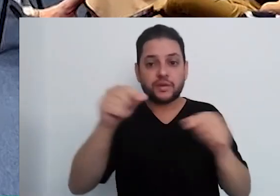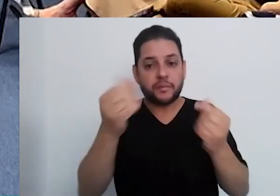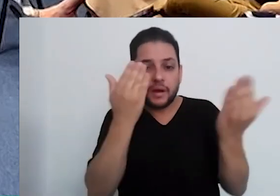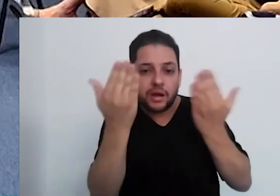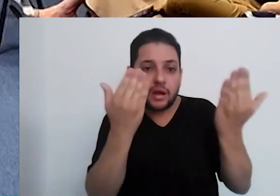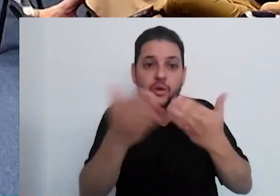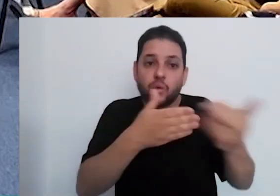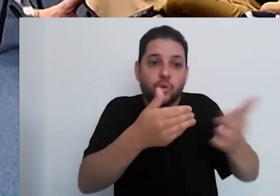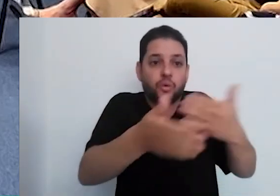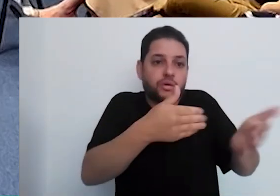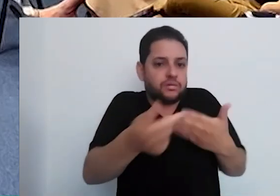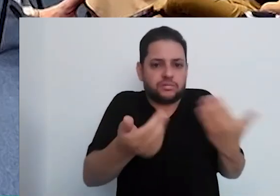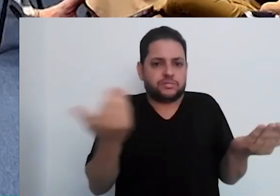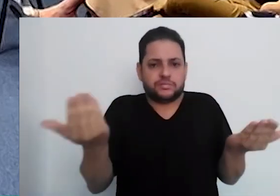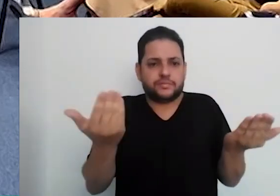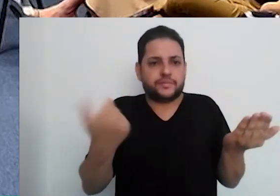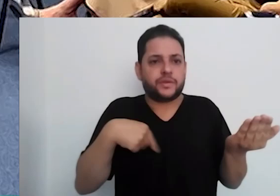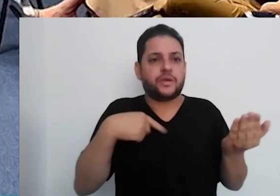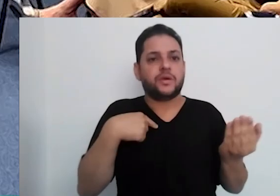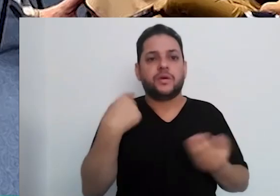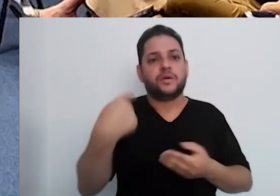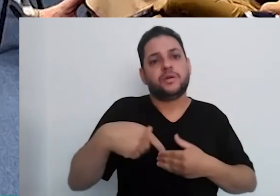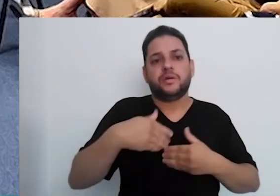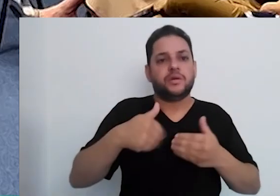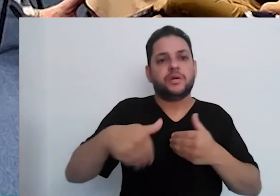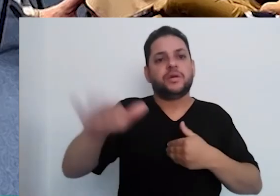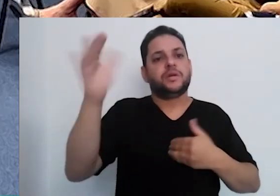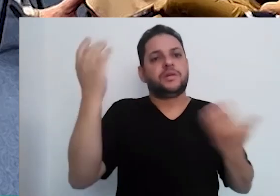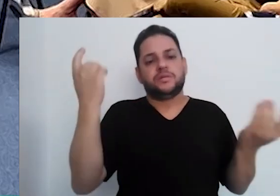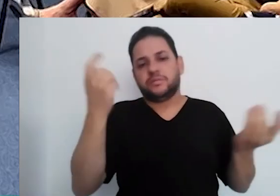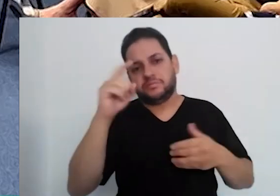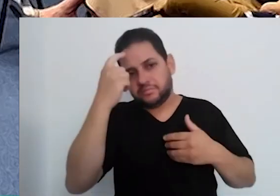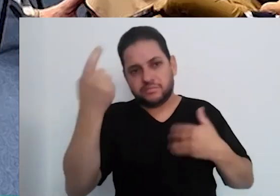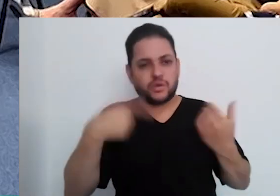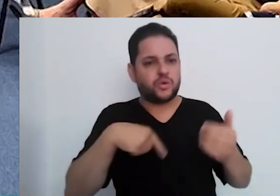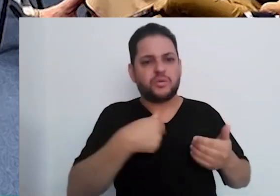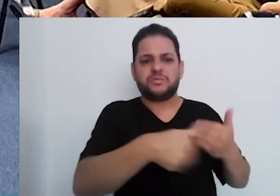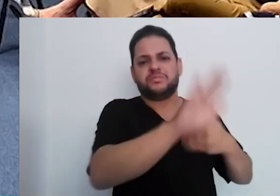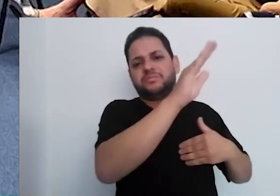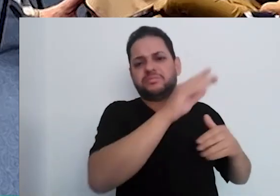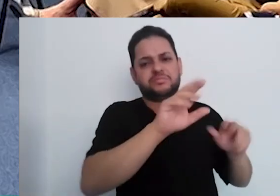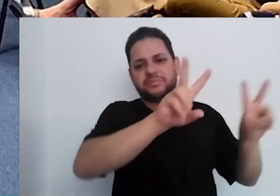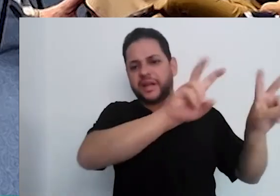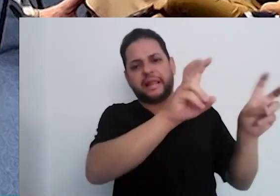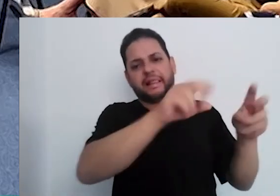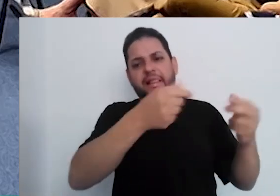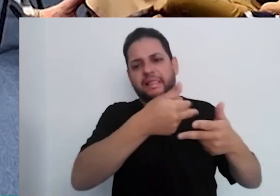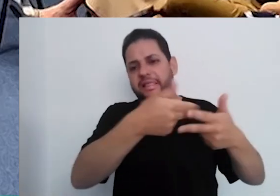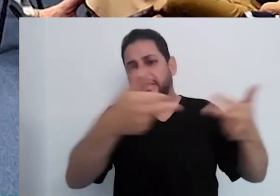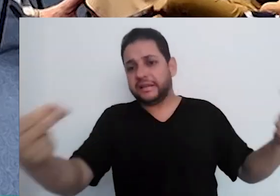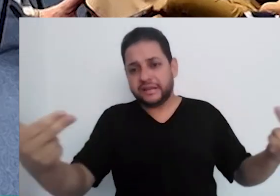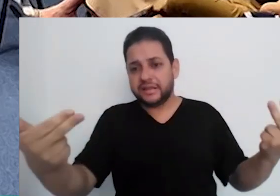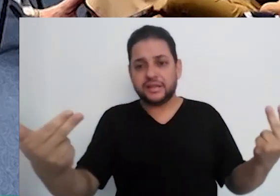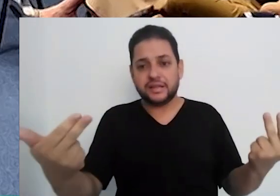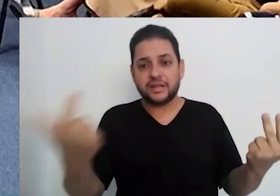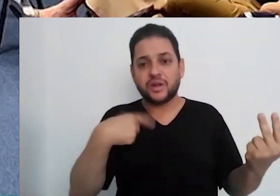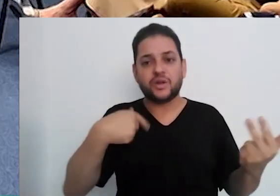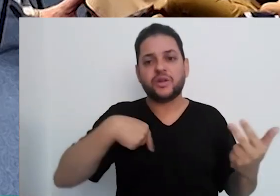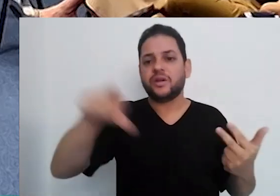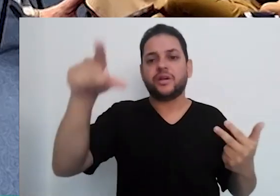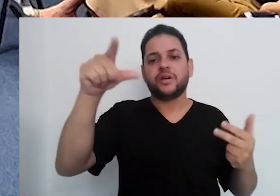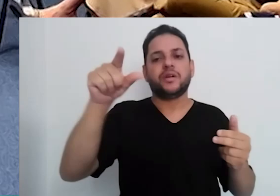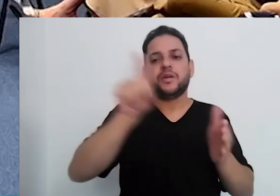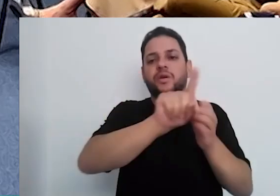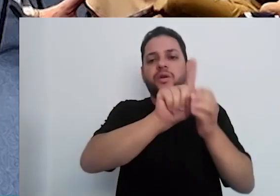beleza vai fazer uma vai fazer terapia junguiana a outra freudiana a outra pessoa vai para um Retiro a outra vai fazer